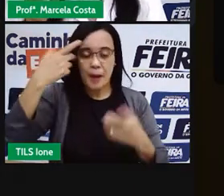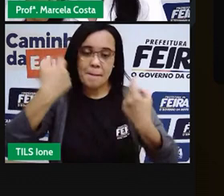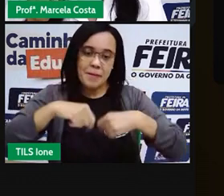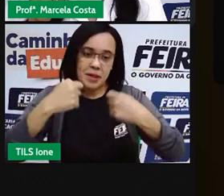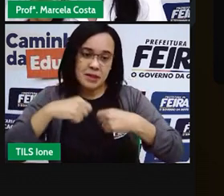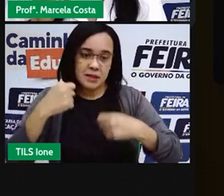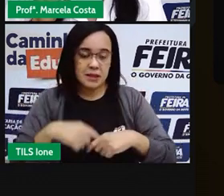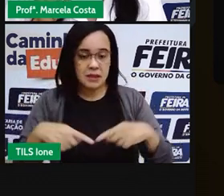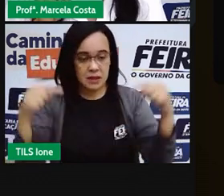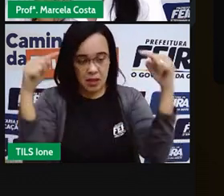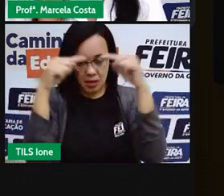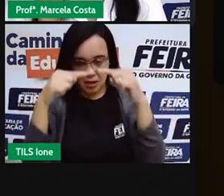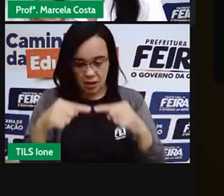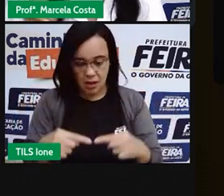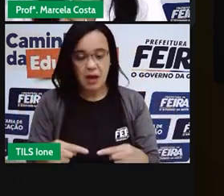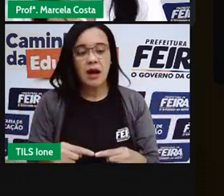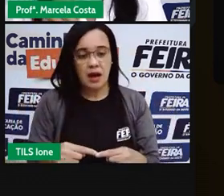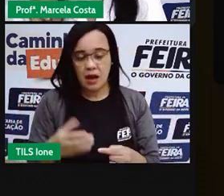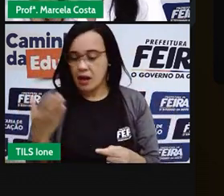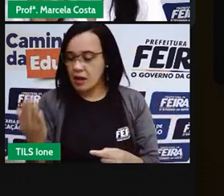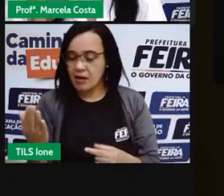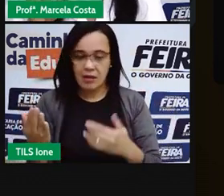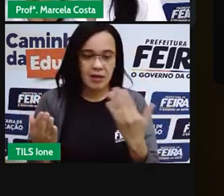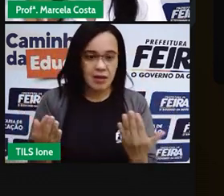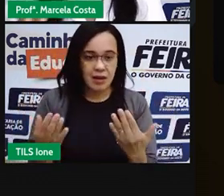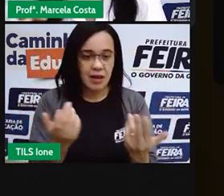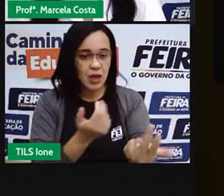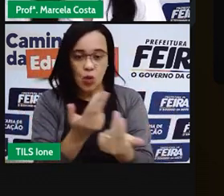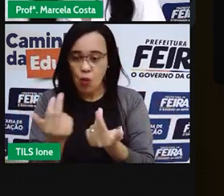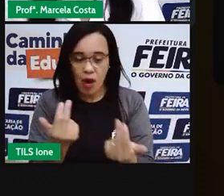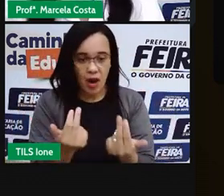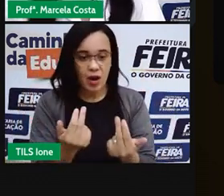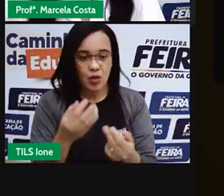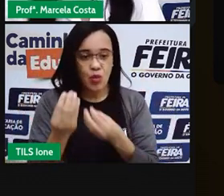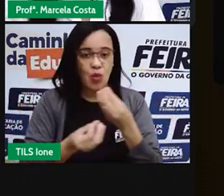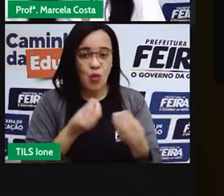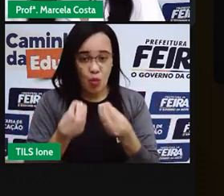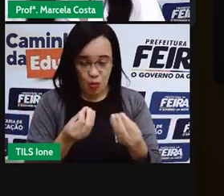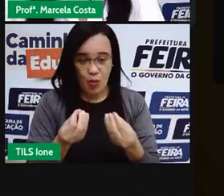pares que se combinam, os dois pares que são iguais.